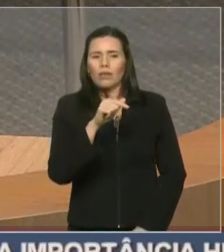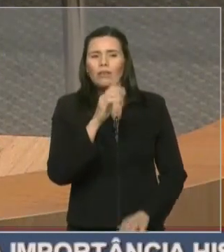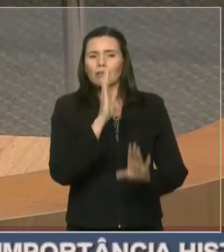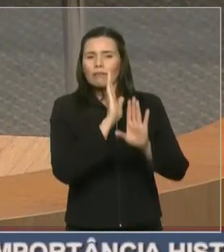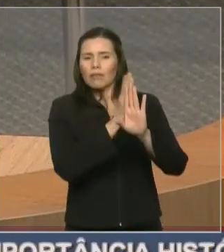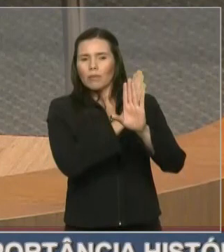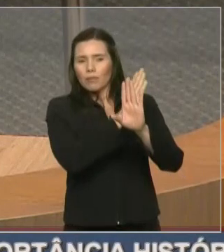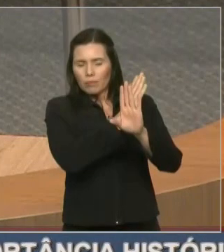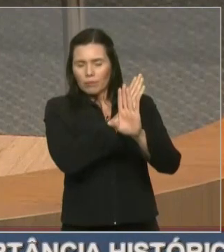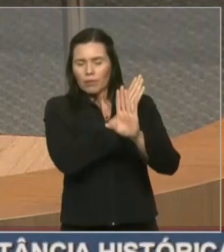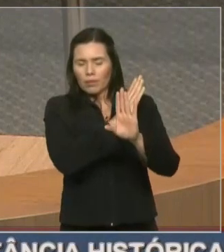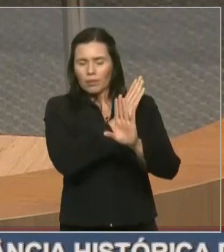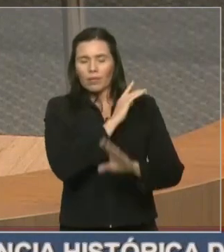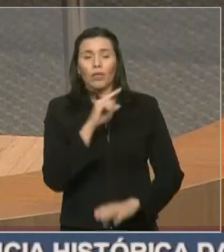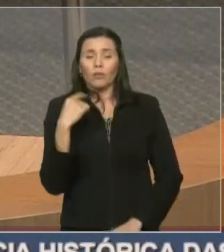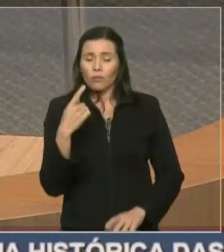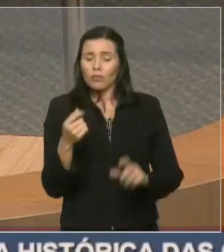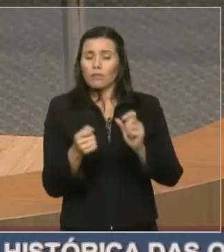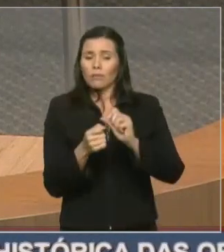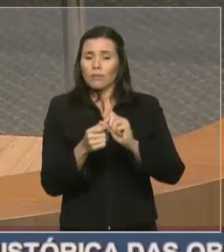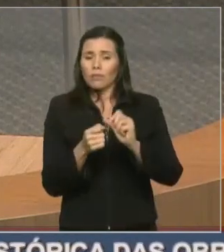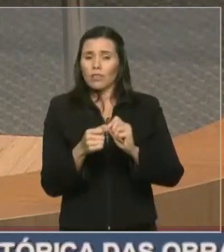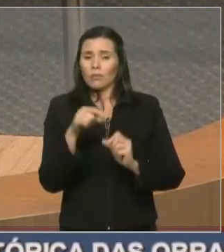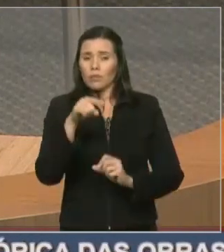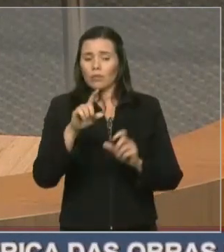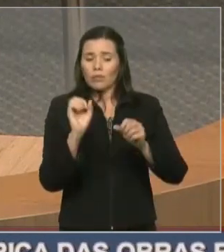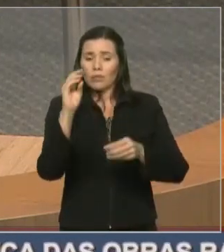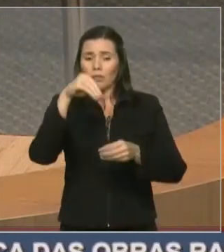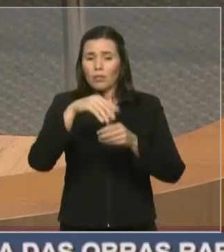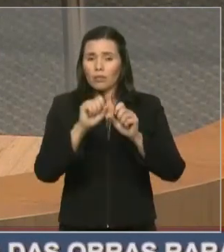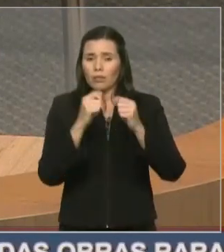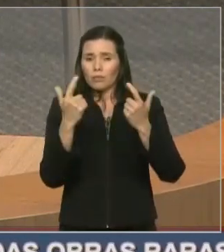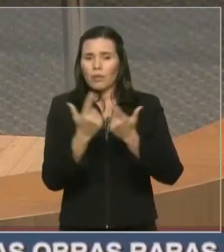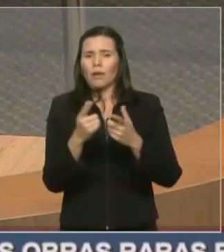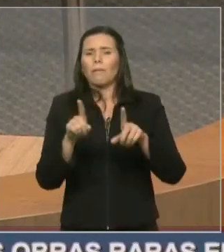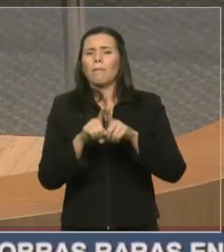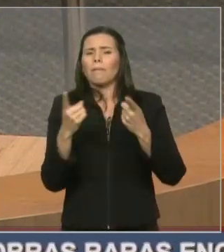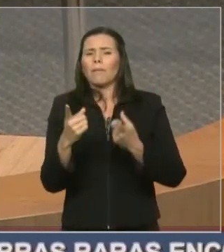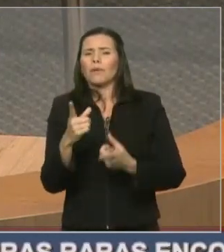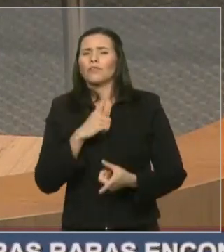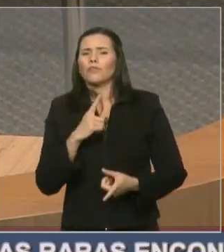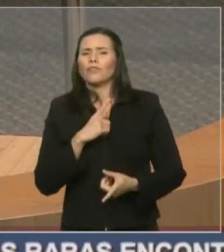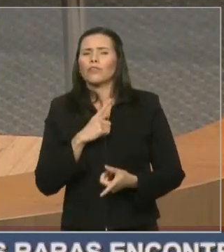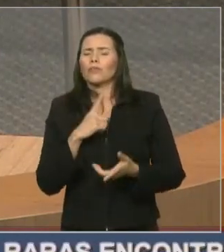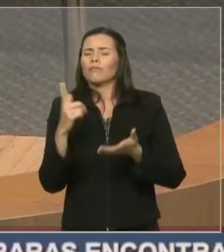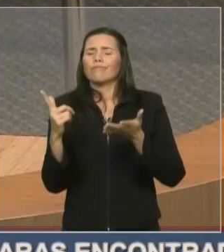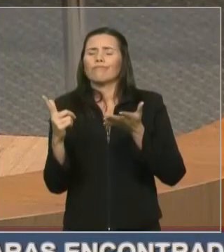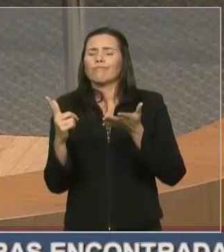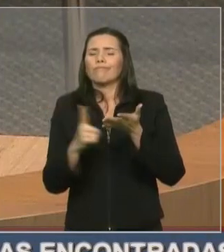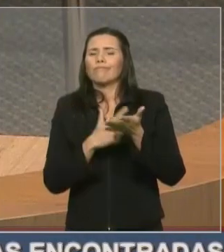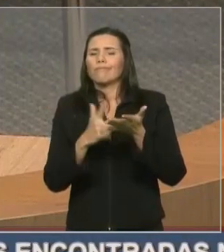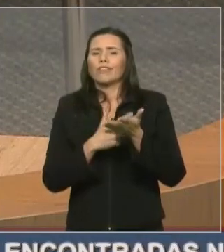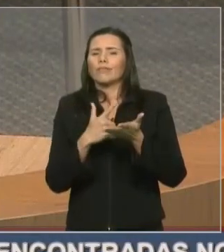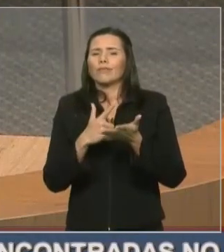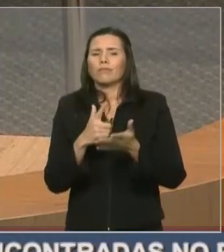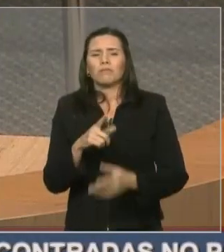lá. Mas ficou só leituras de livro. Ninguém se lembrava da